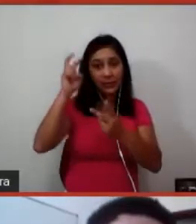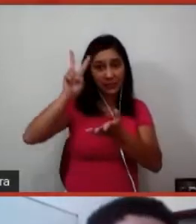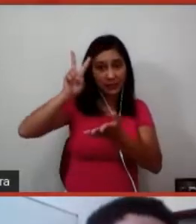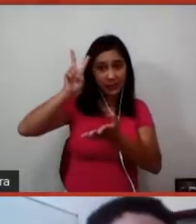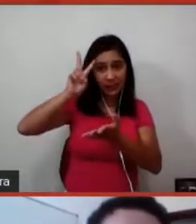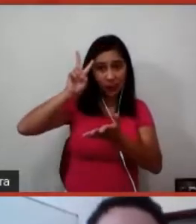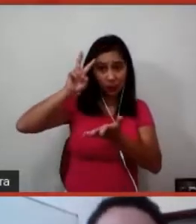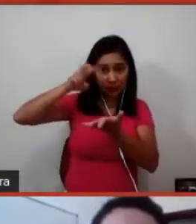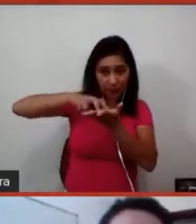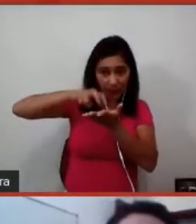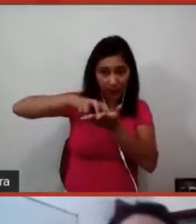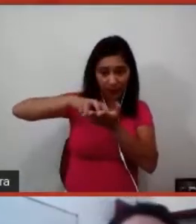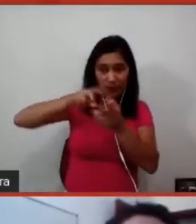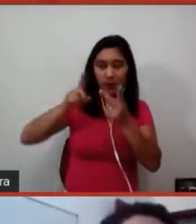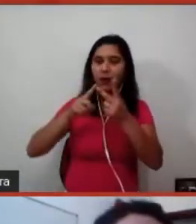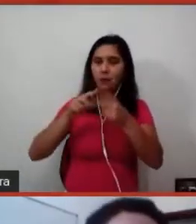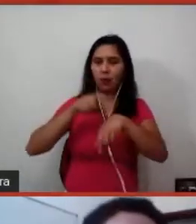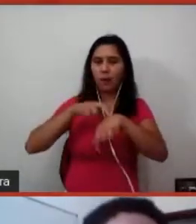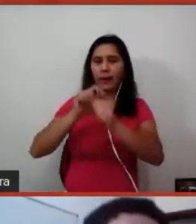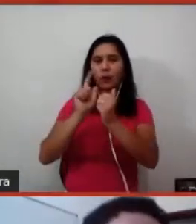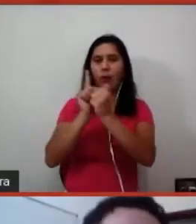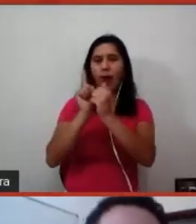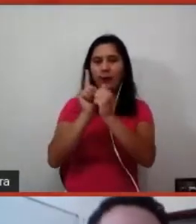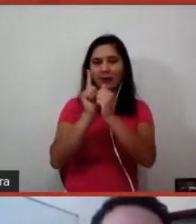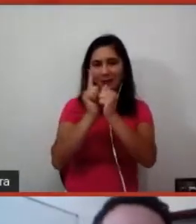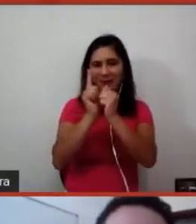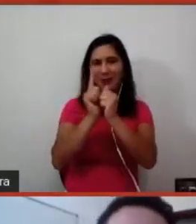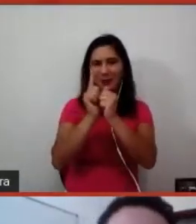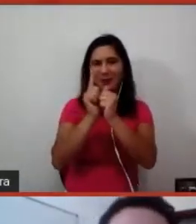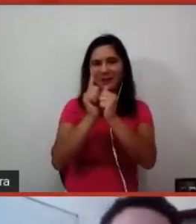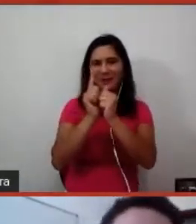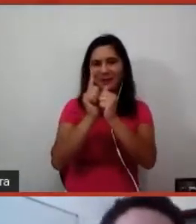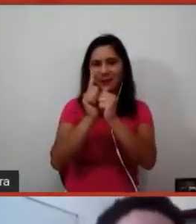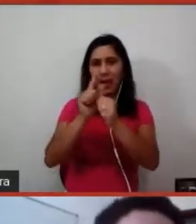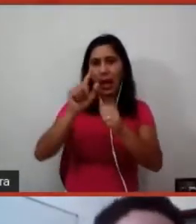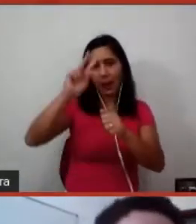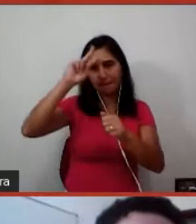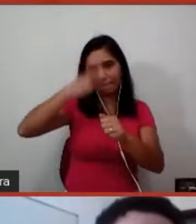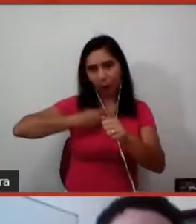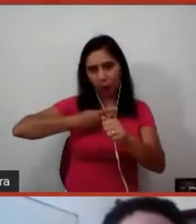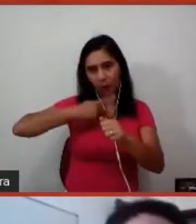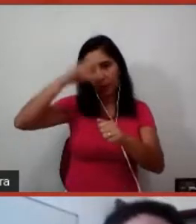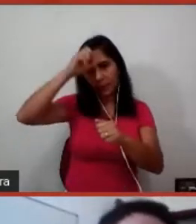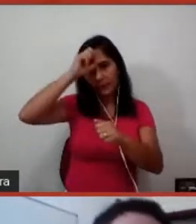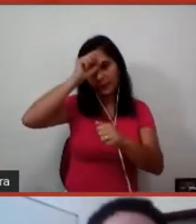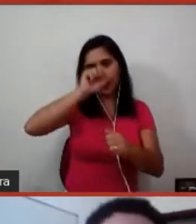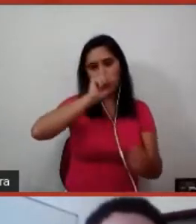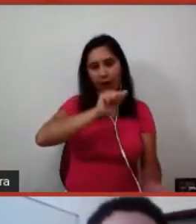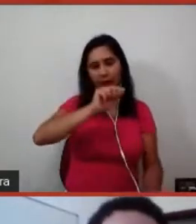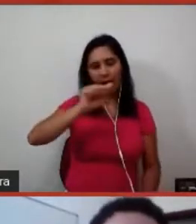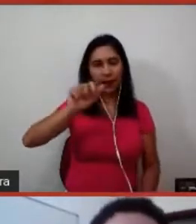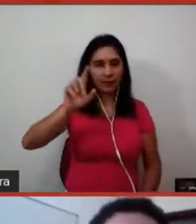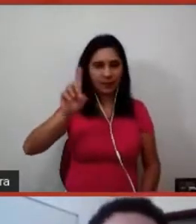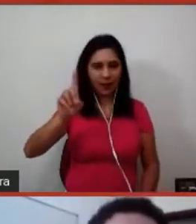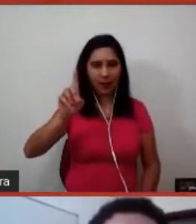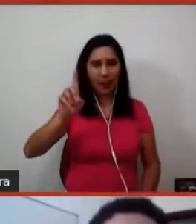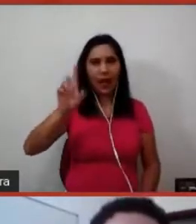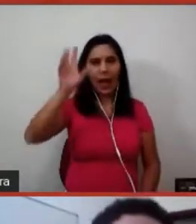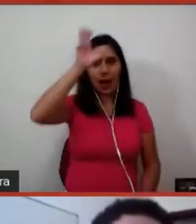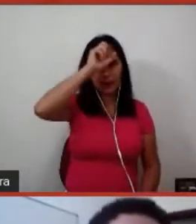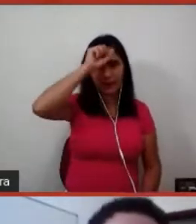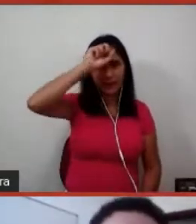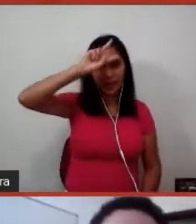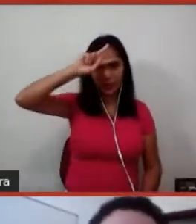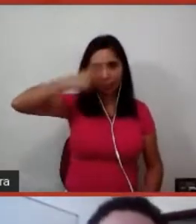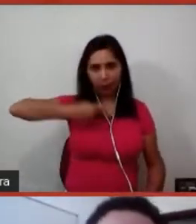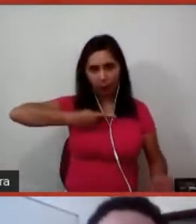mas é uma atividade assíncrona, né? Que é a aprendizagem autodirigida, a AD, essa sigla que está colocada aí. Então,